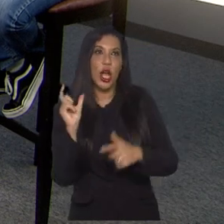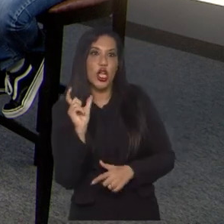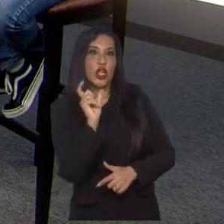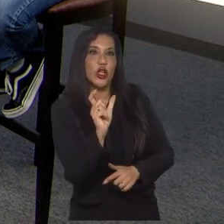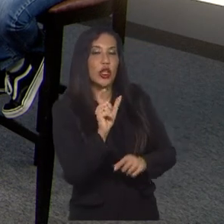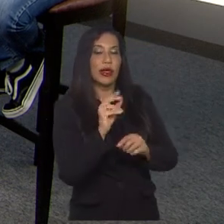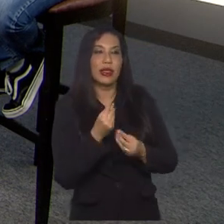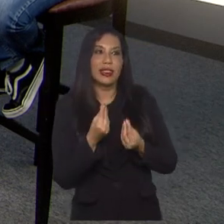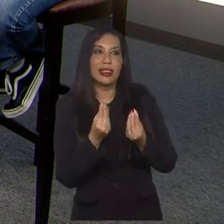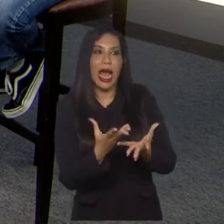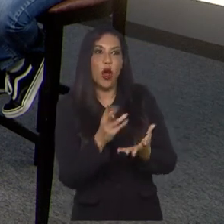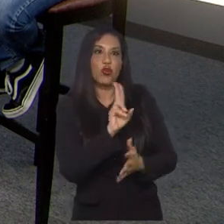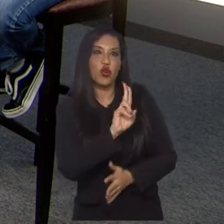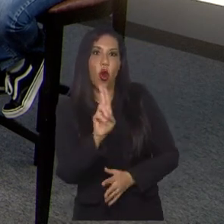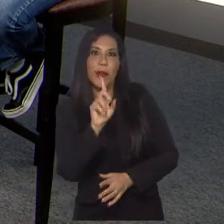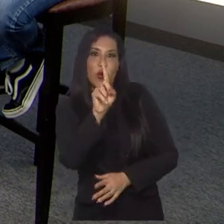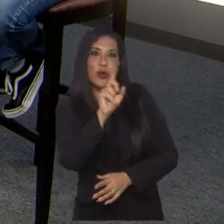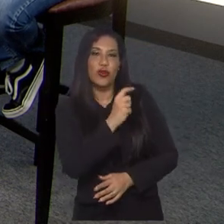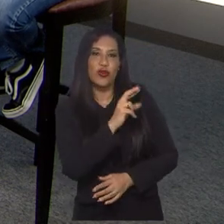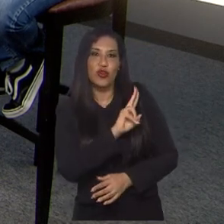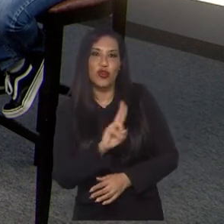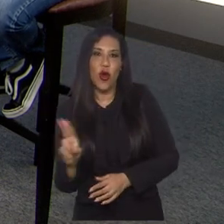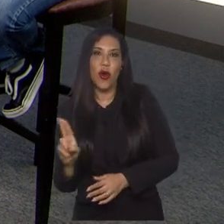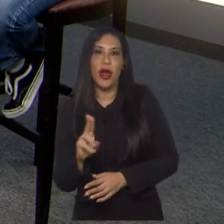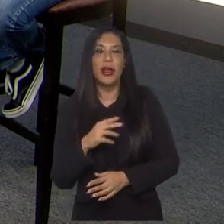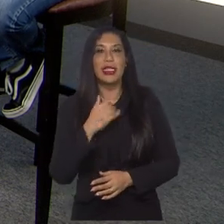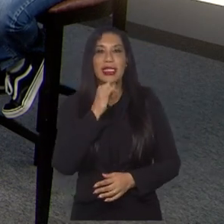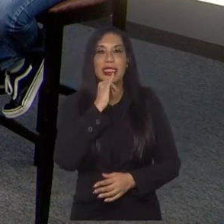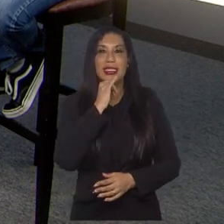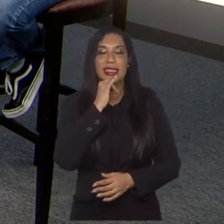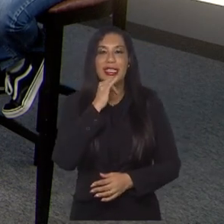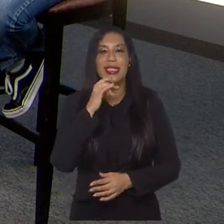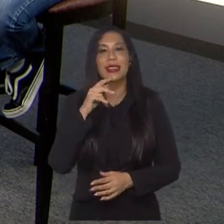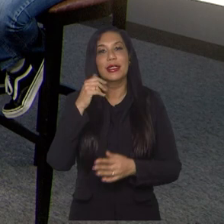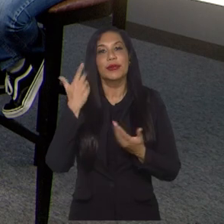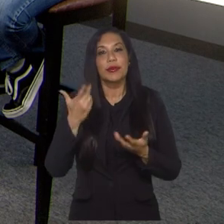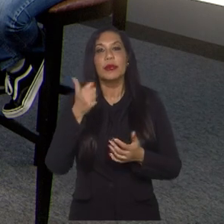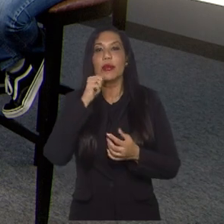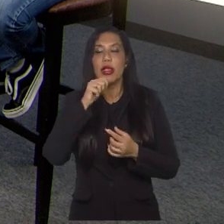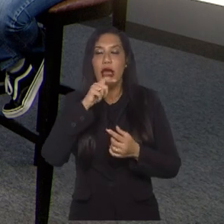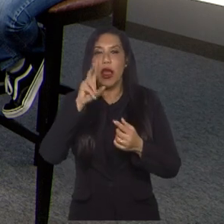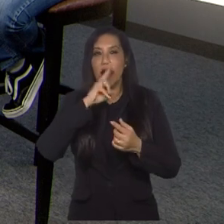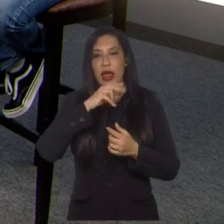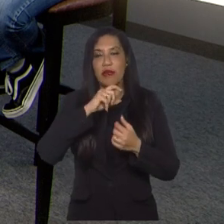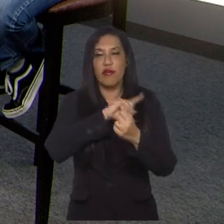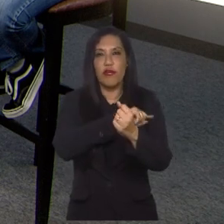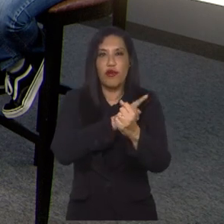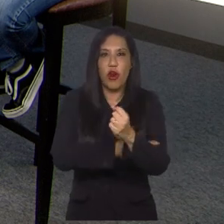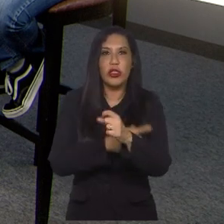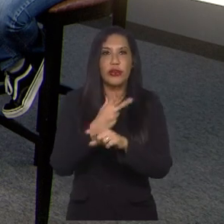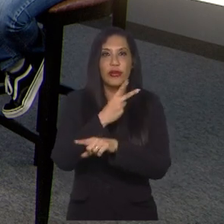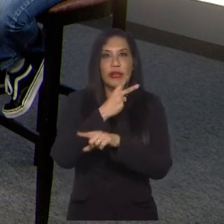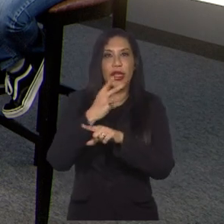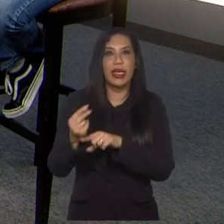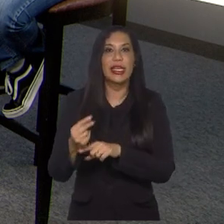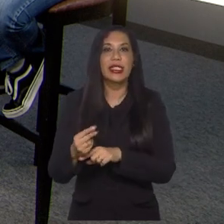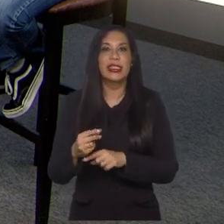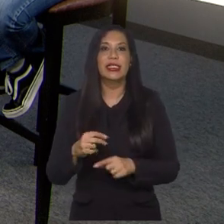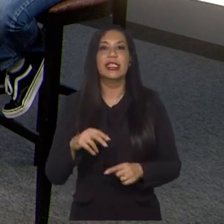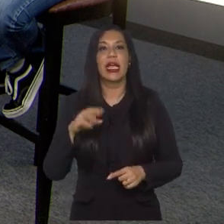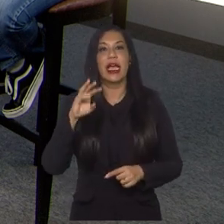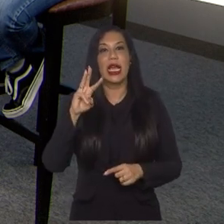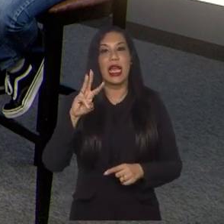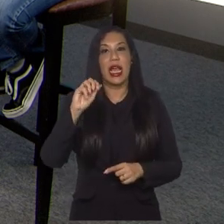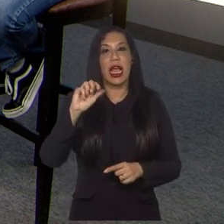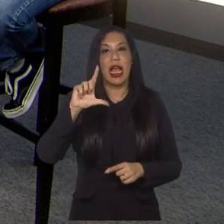muito difícil. Mas eu acho que a Kira Walsh também vem bem, vem forte também, acabou de vencer a Champions.